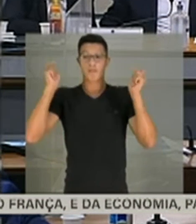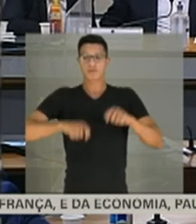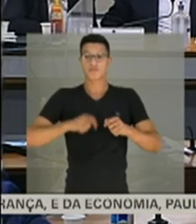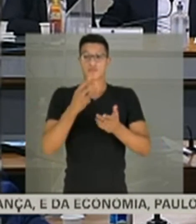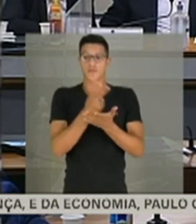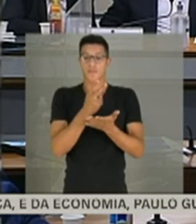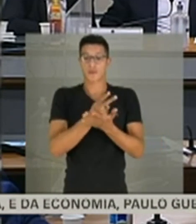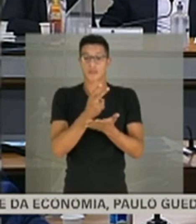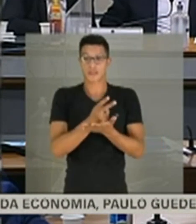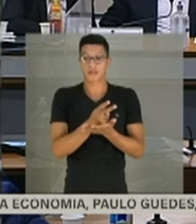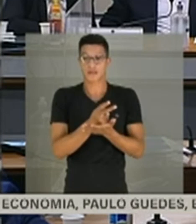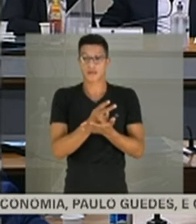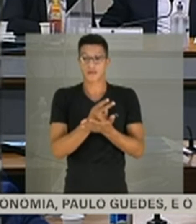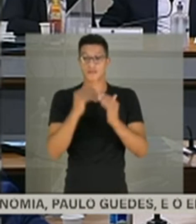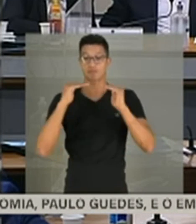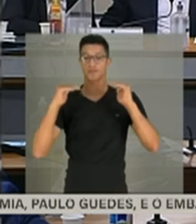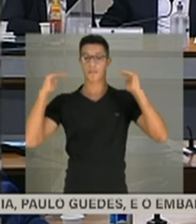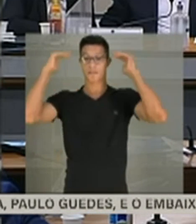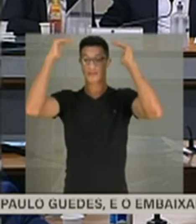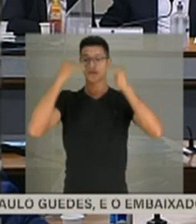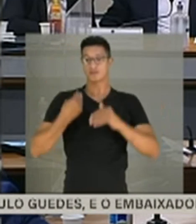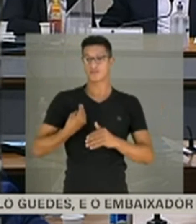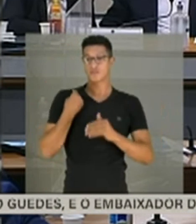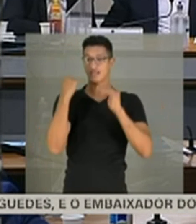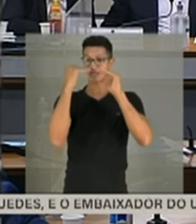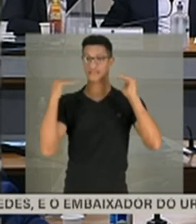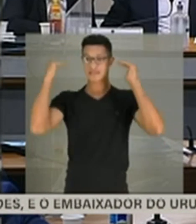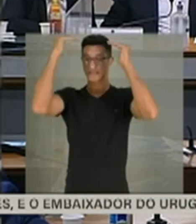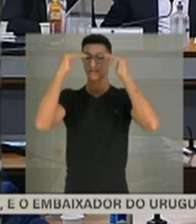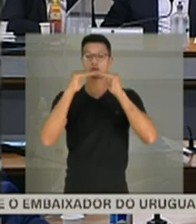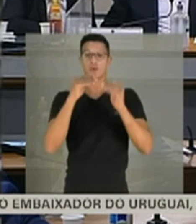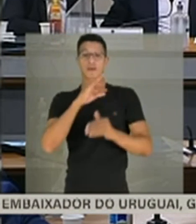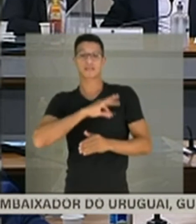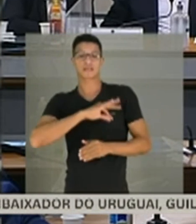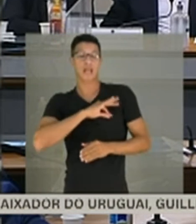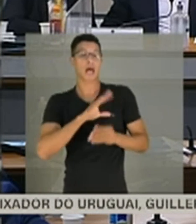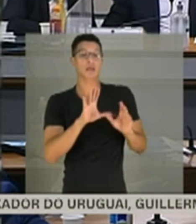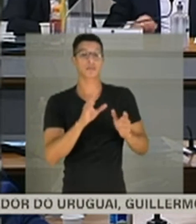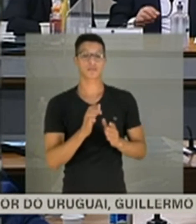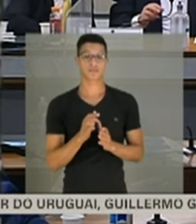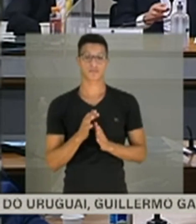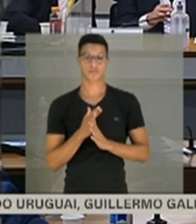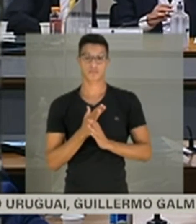manter padrão de vida tão alto com esse nível de renda?